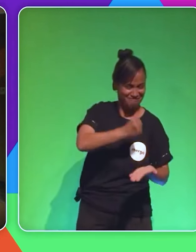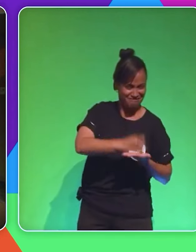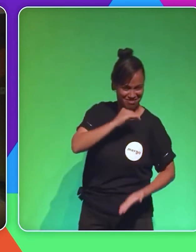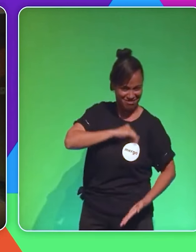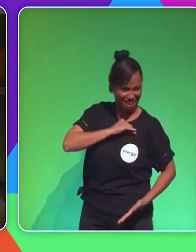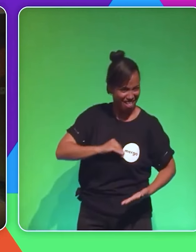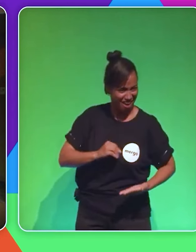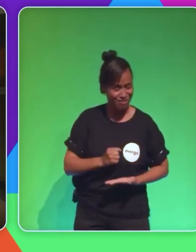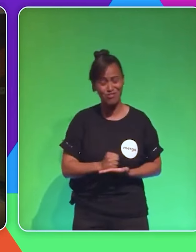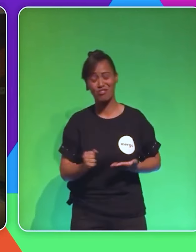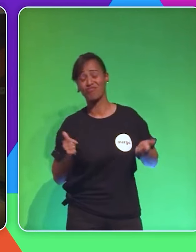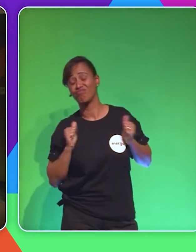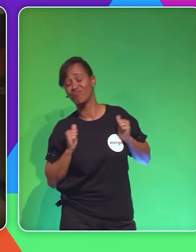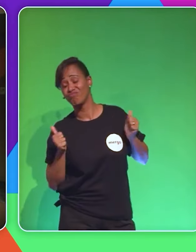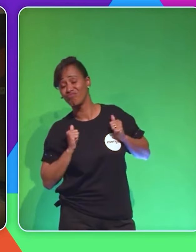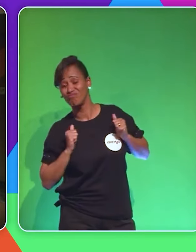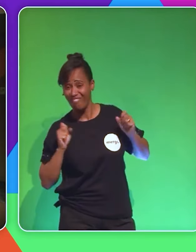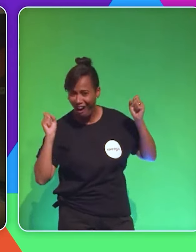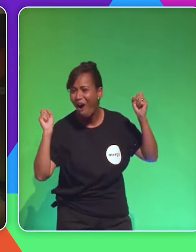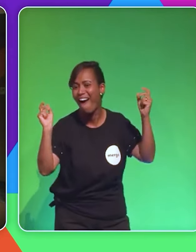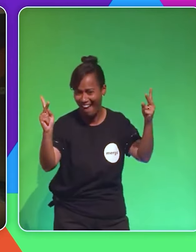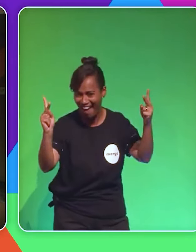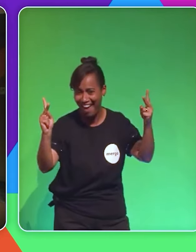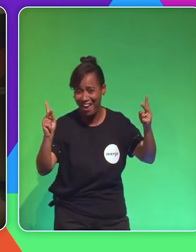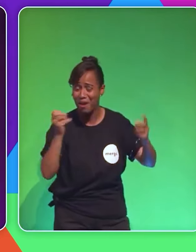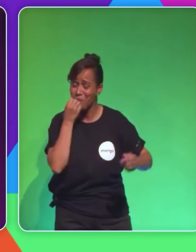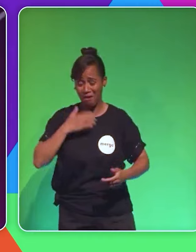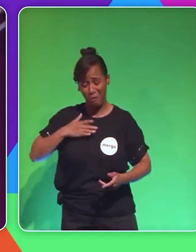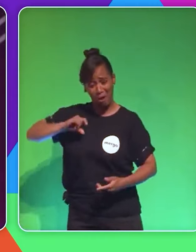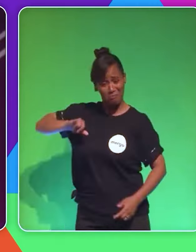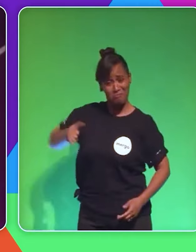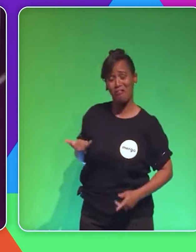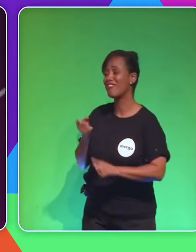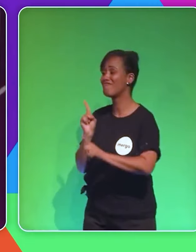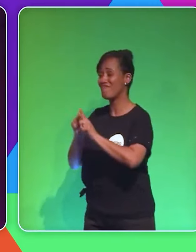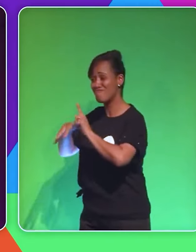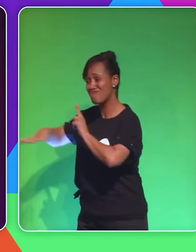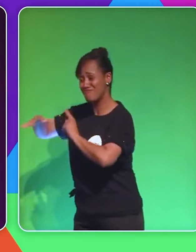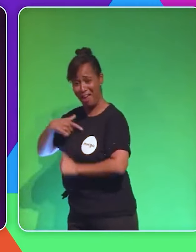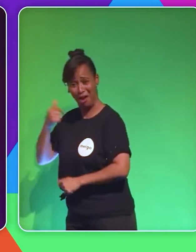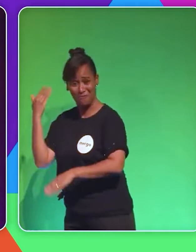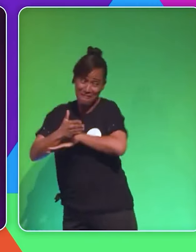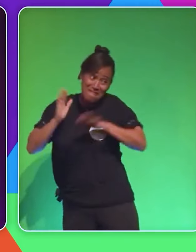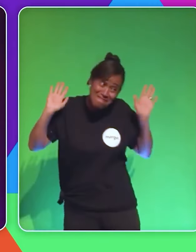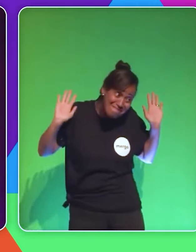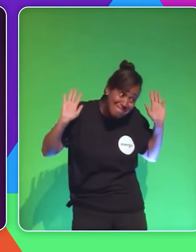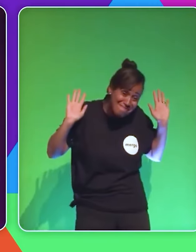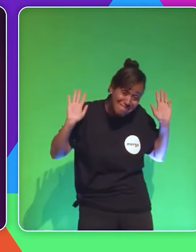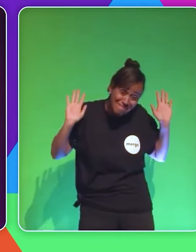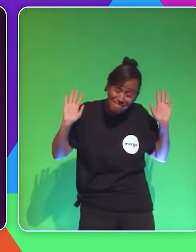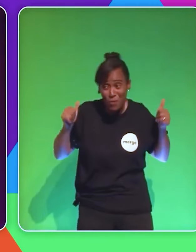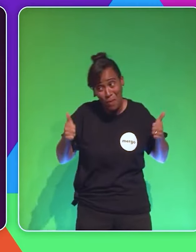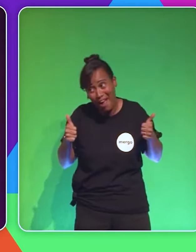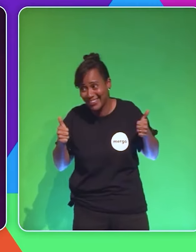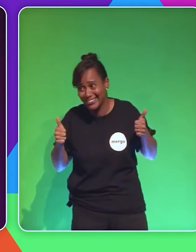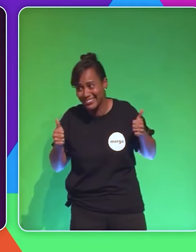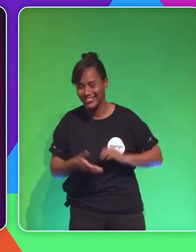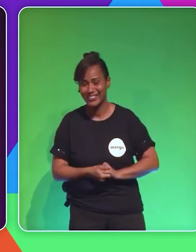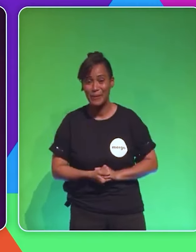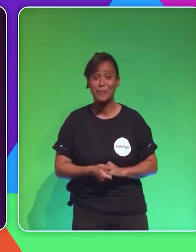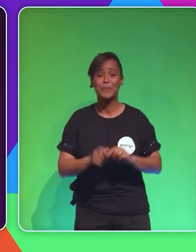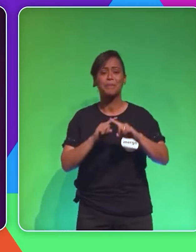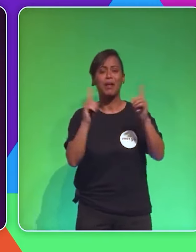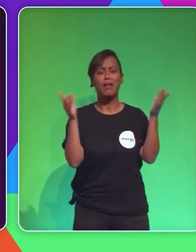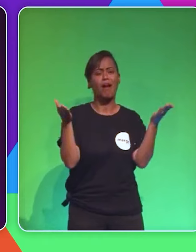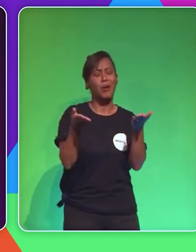que vocês não querem porque sobra mais para mim então para vocês né Nós eu vou tentar passar